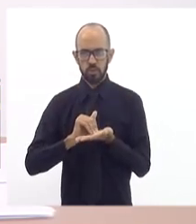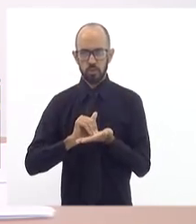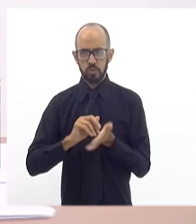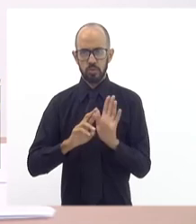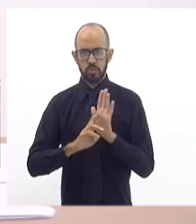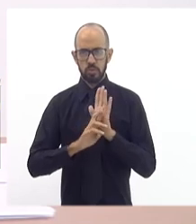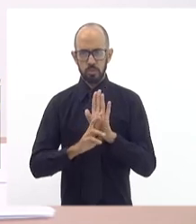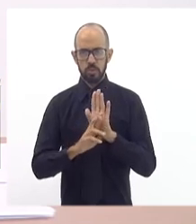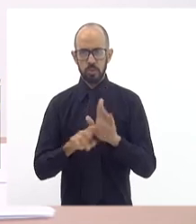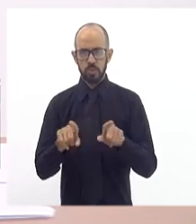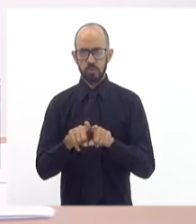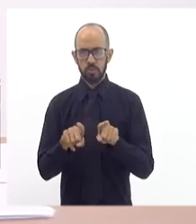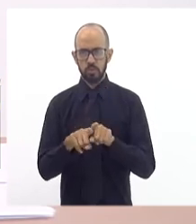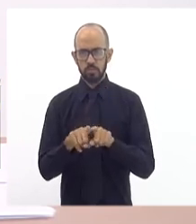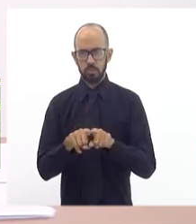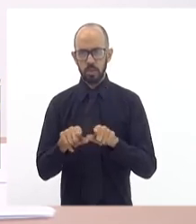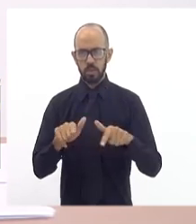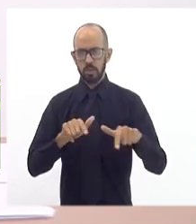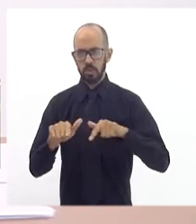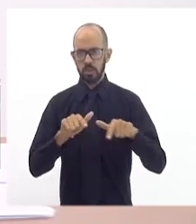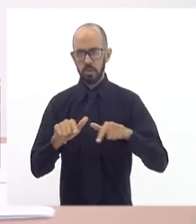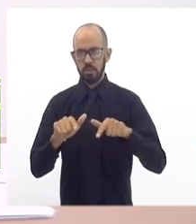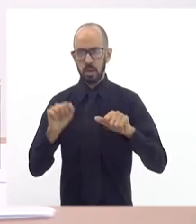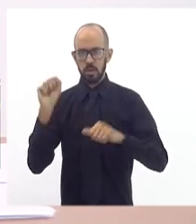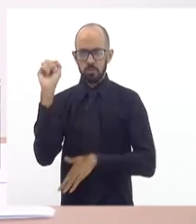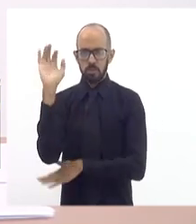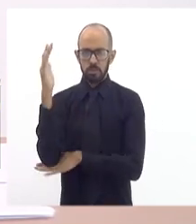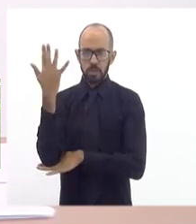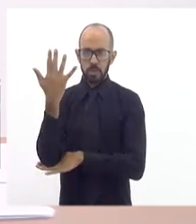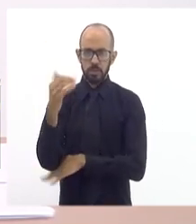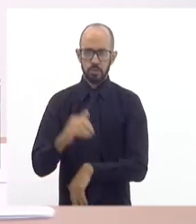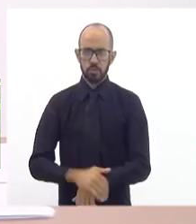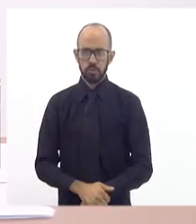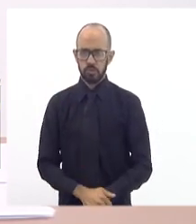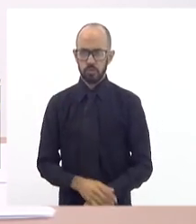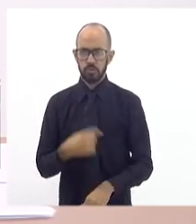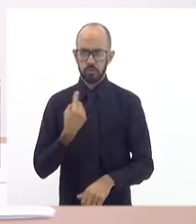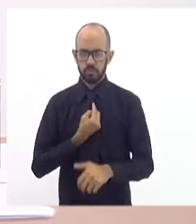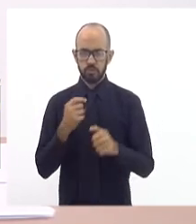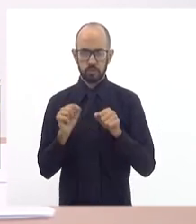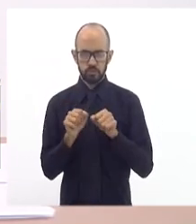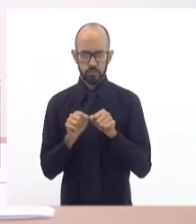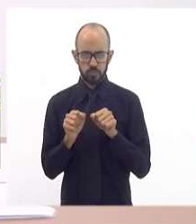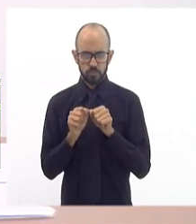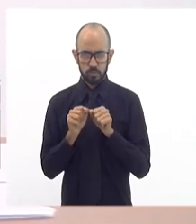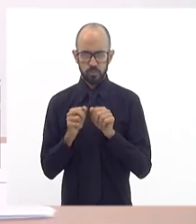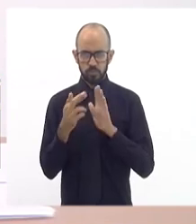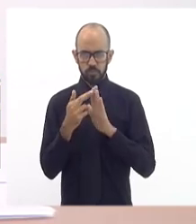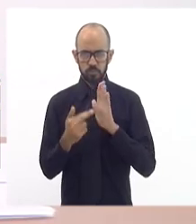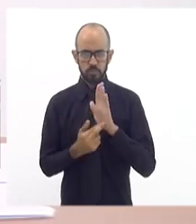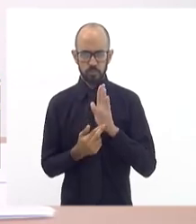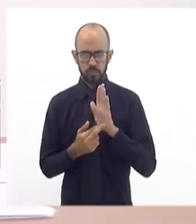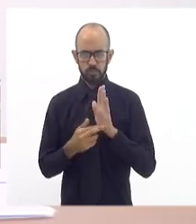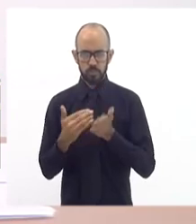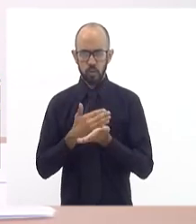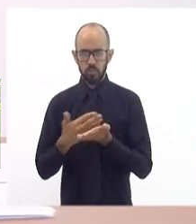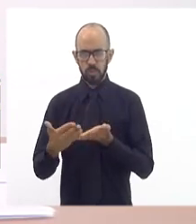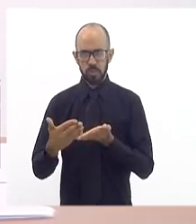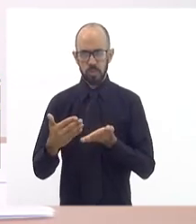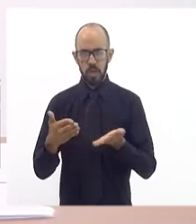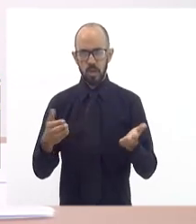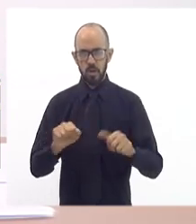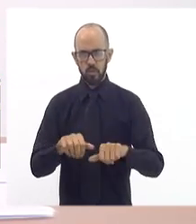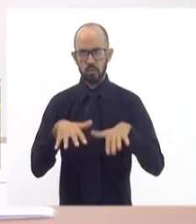também que atua na área ambiental que também nos ajudou bastante fizemos se relato para poder dar início à audiência dia de